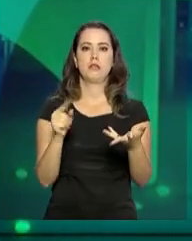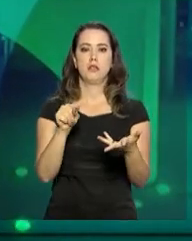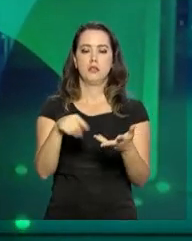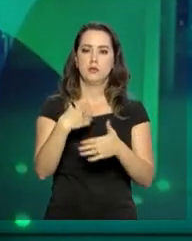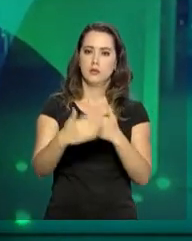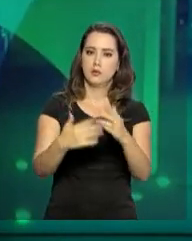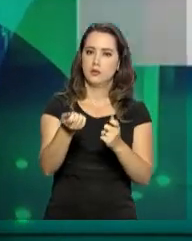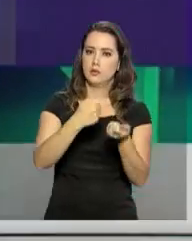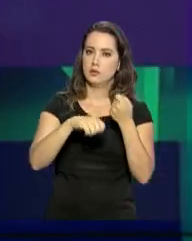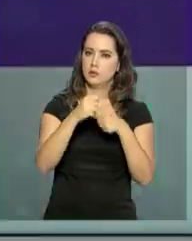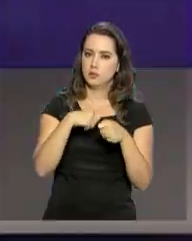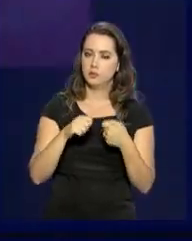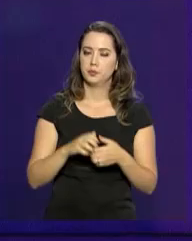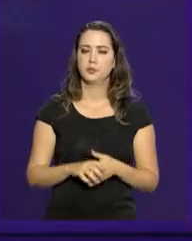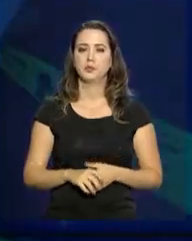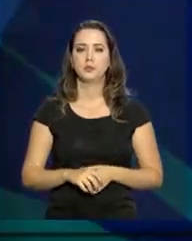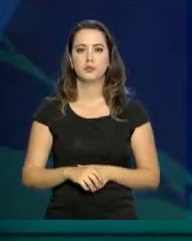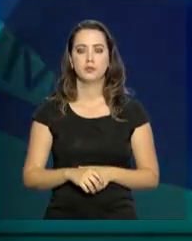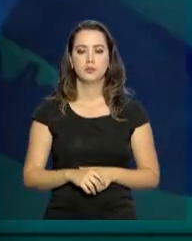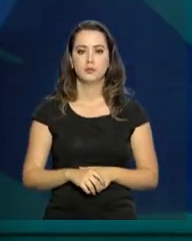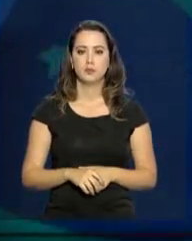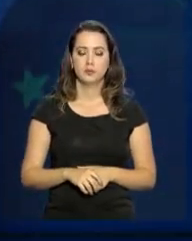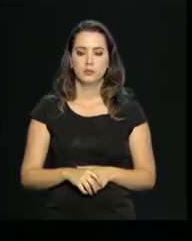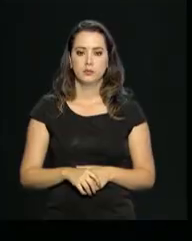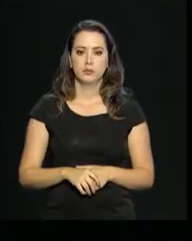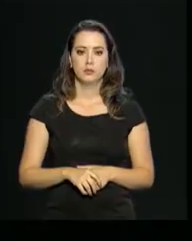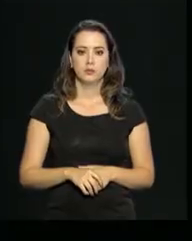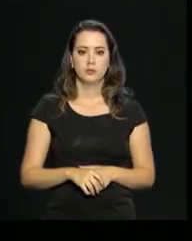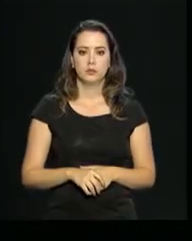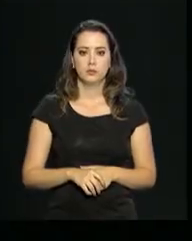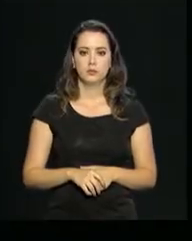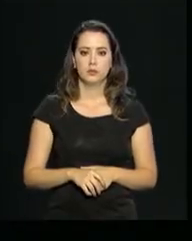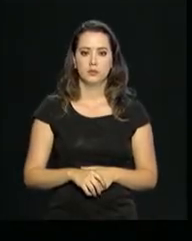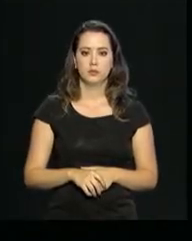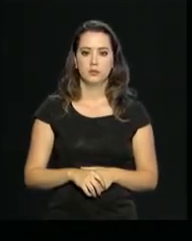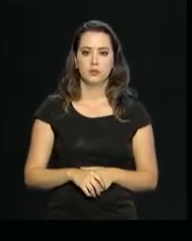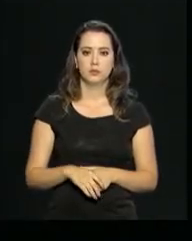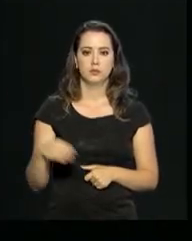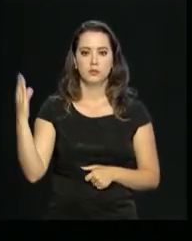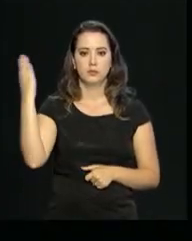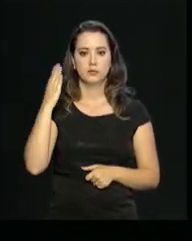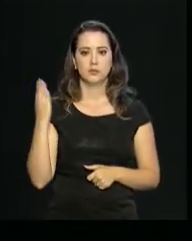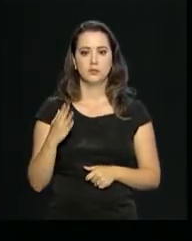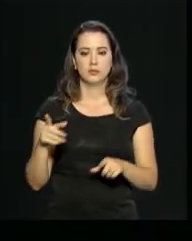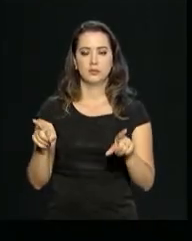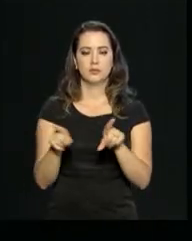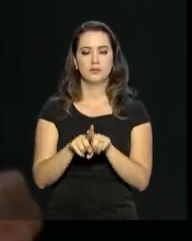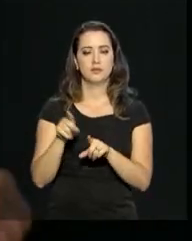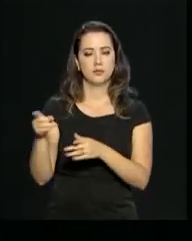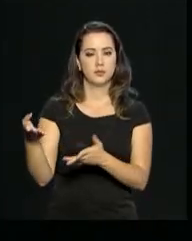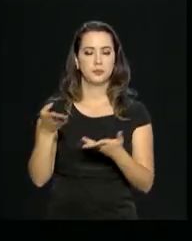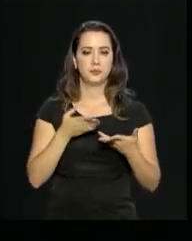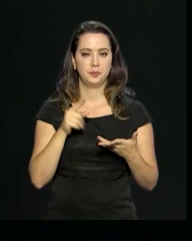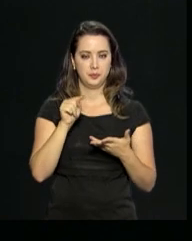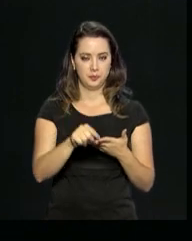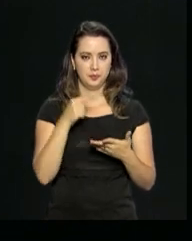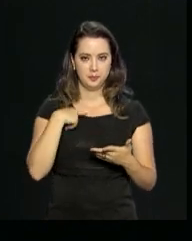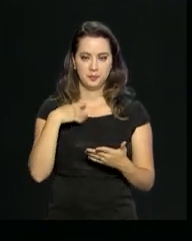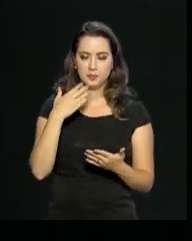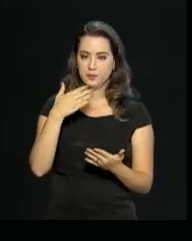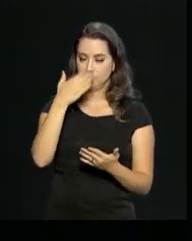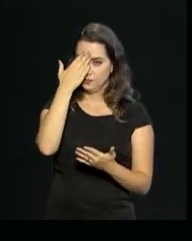econômico ea competitividade o que o brasil vem fazendo e quando aposta nas energias